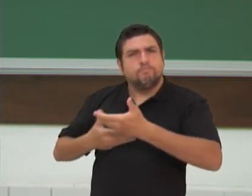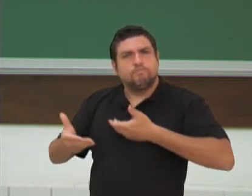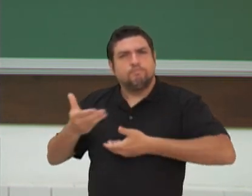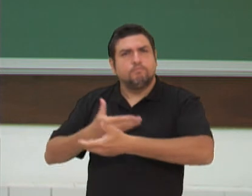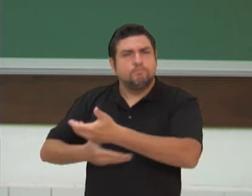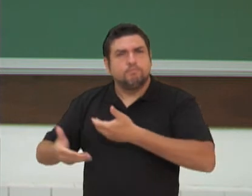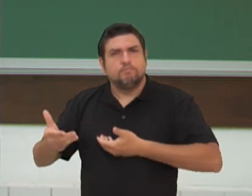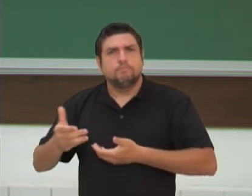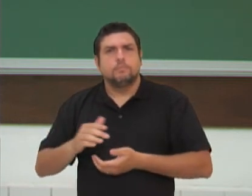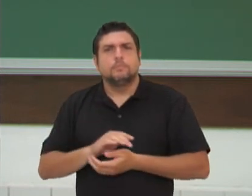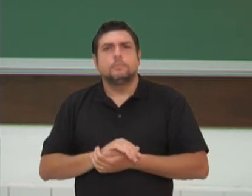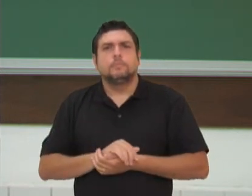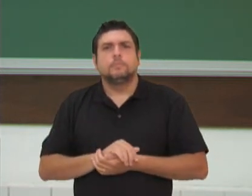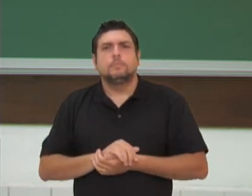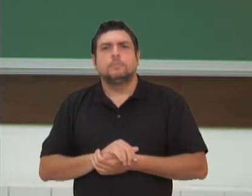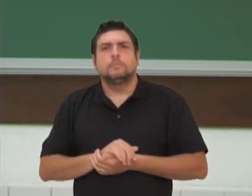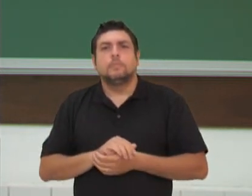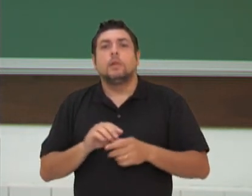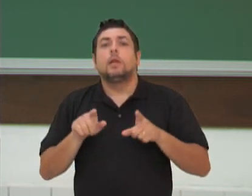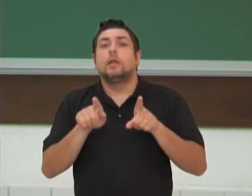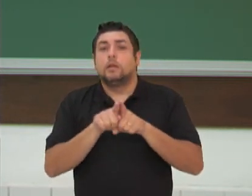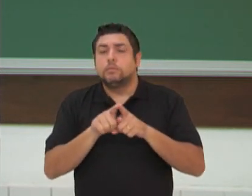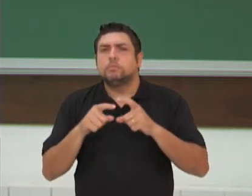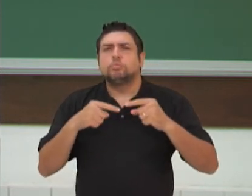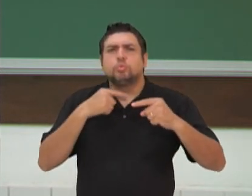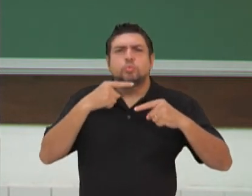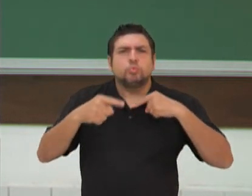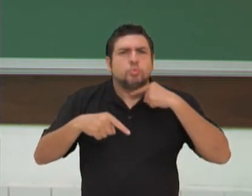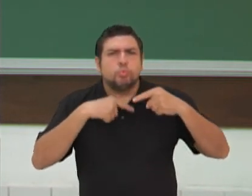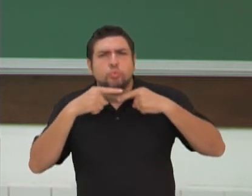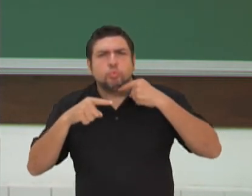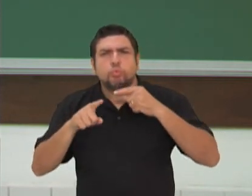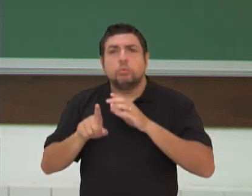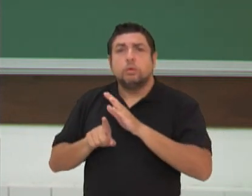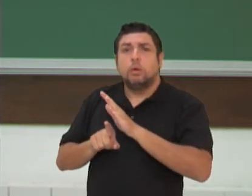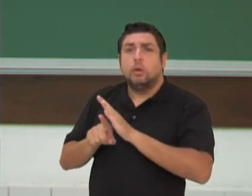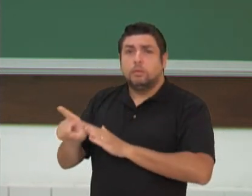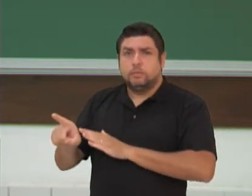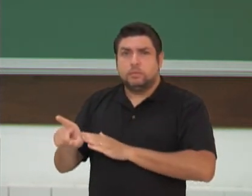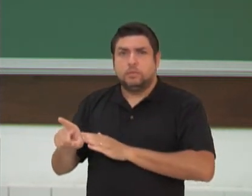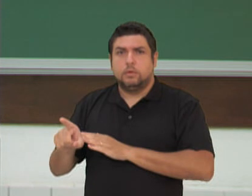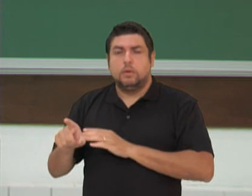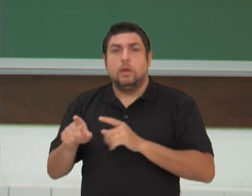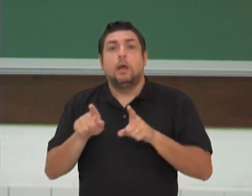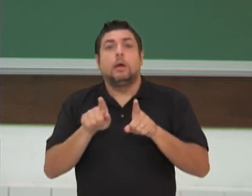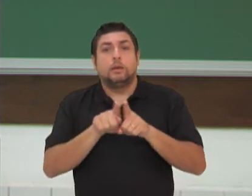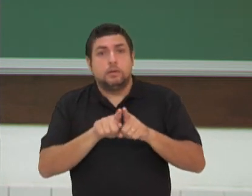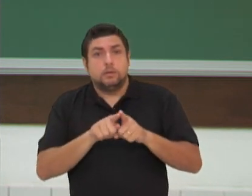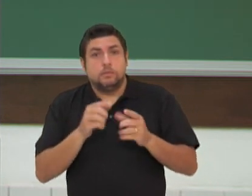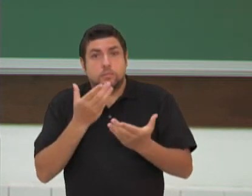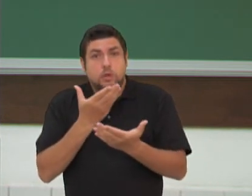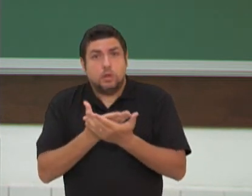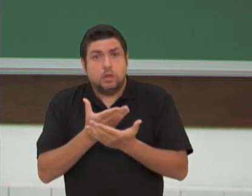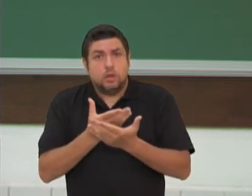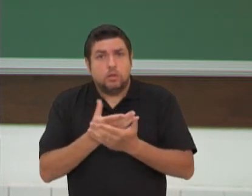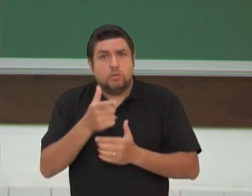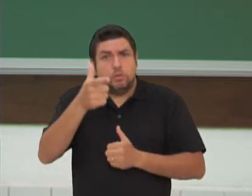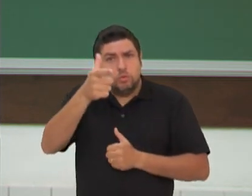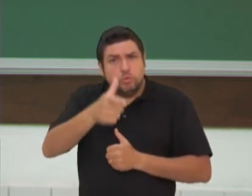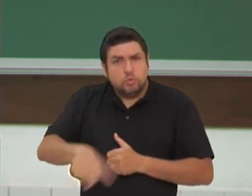Que mais que nós podemos fazer? Tirar as dúvidas. E lembre o que é mais importante, rever o que nós trabalhamos em cada